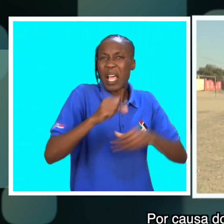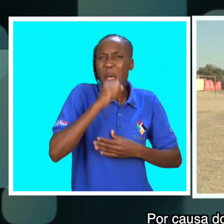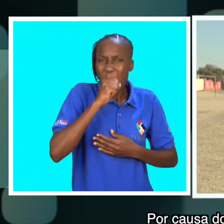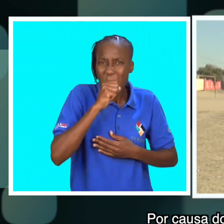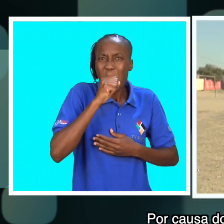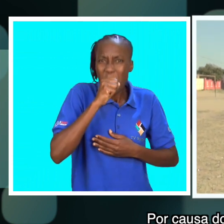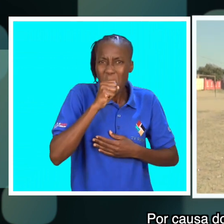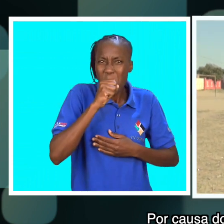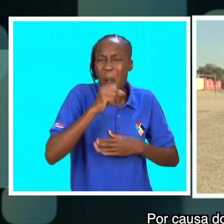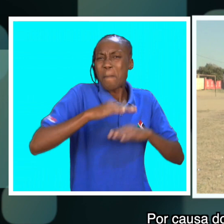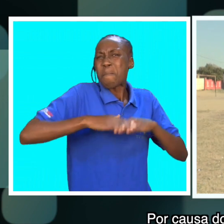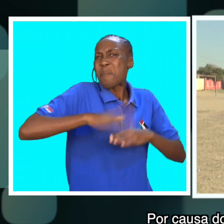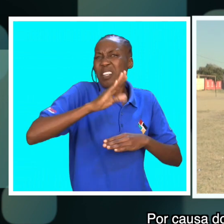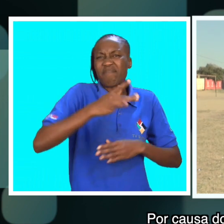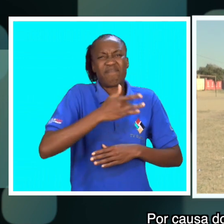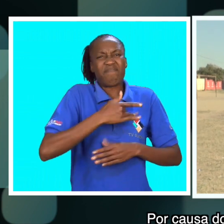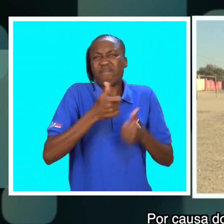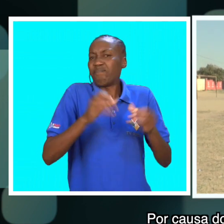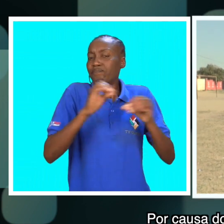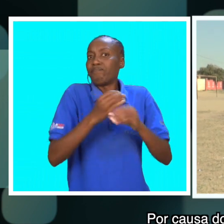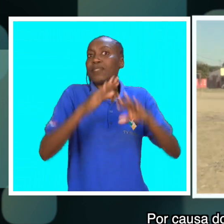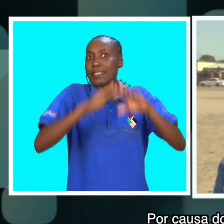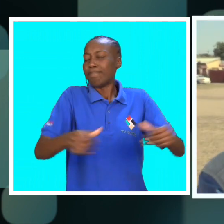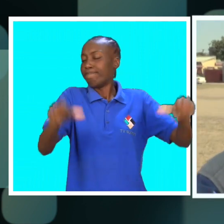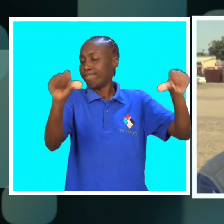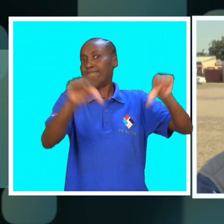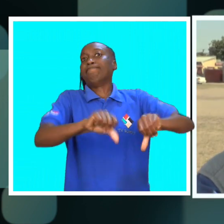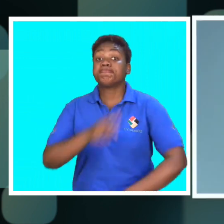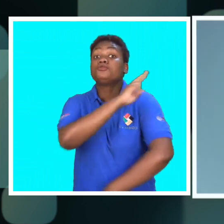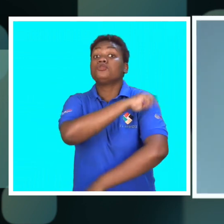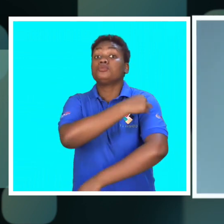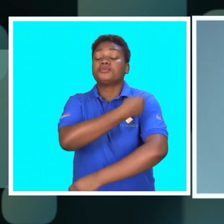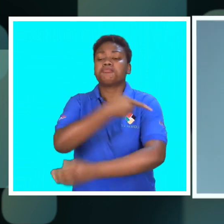tosse. Não ficamos bem, de verdade. Estamos mal.